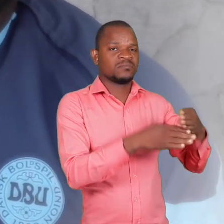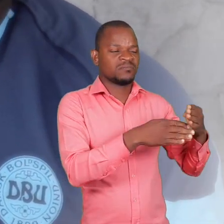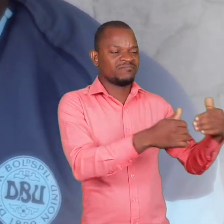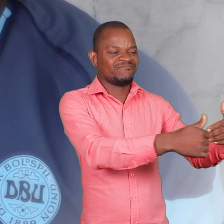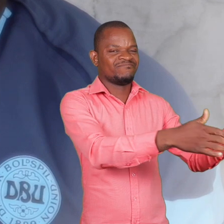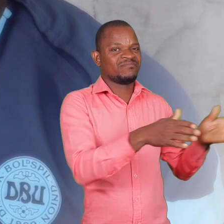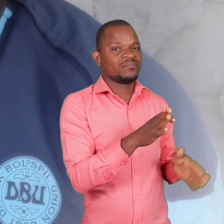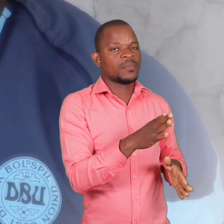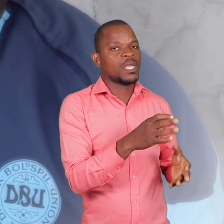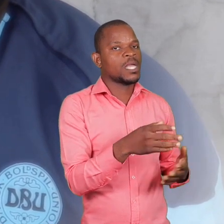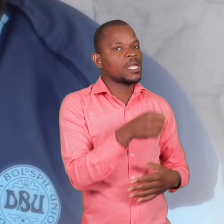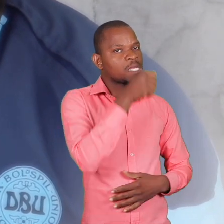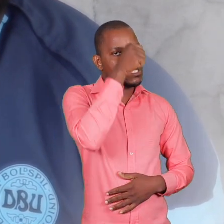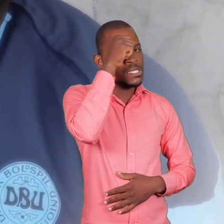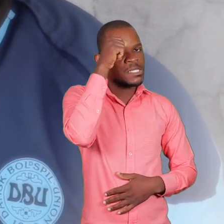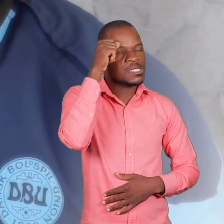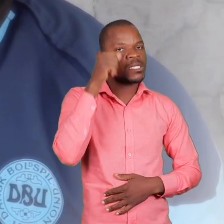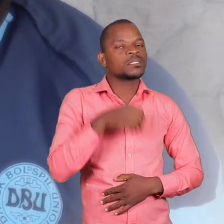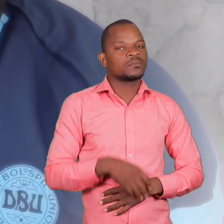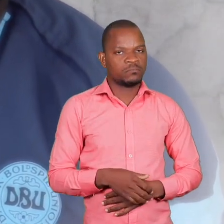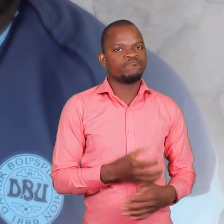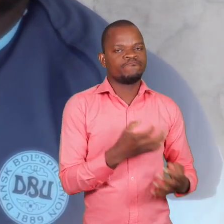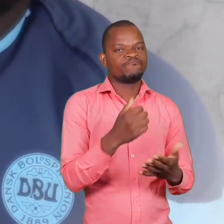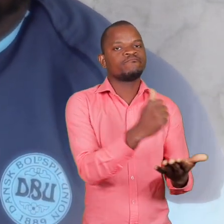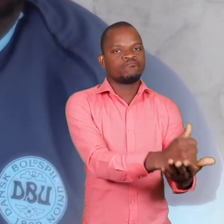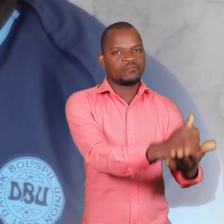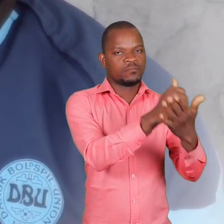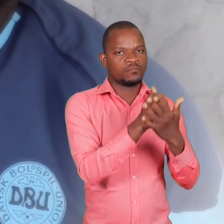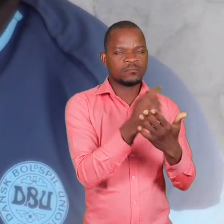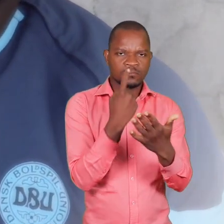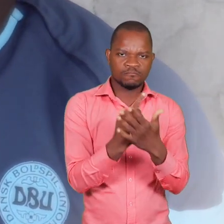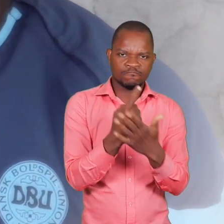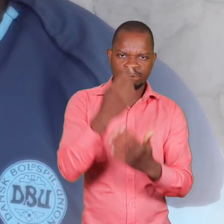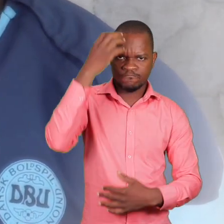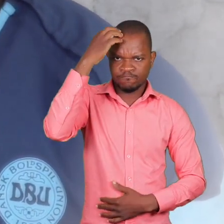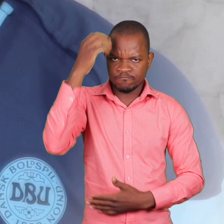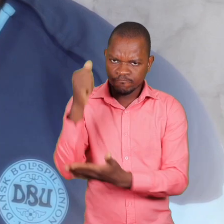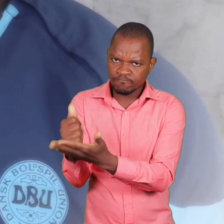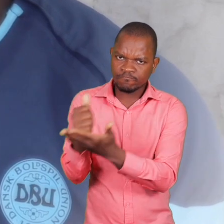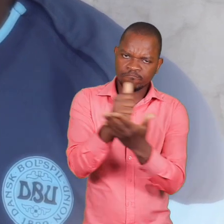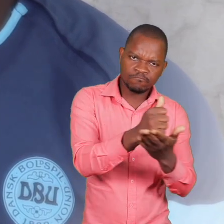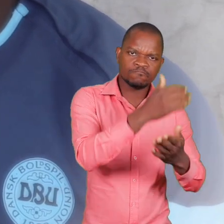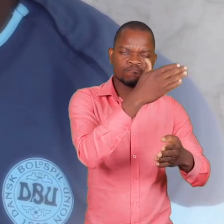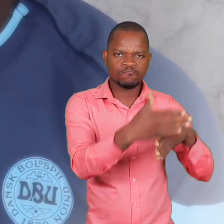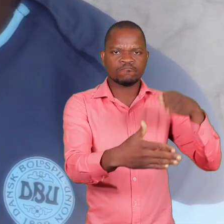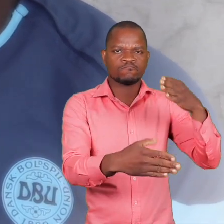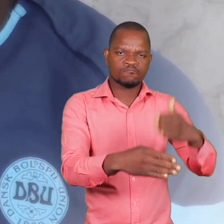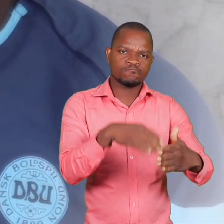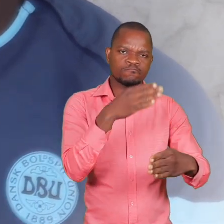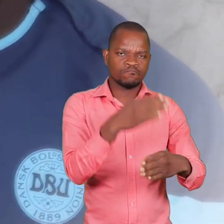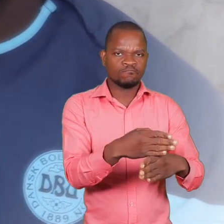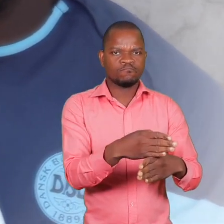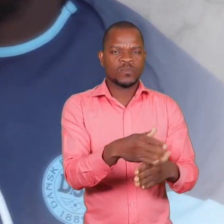coisa. Então é preciso termos ajuda. Gostaríamos que o governo já ajudasse, pelo menos construa aquelas